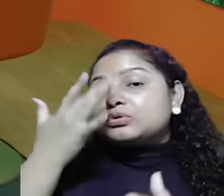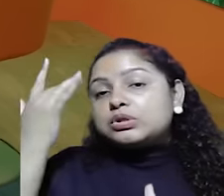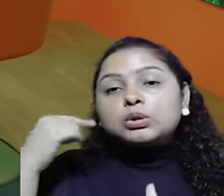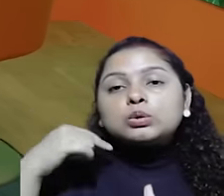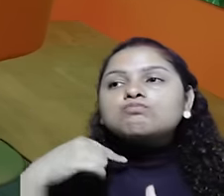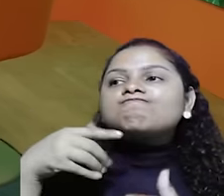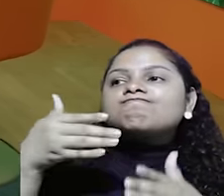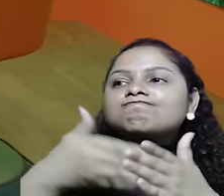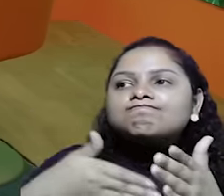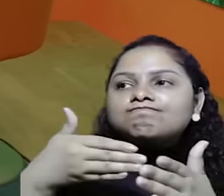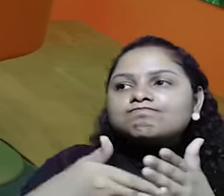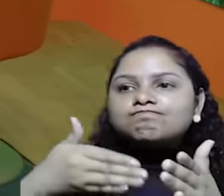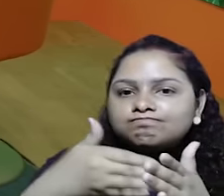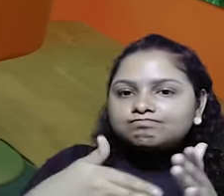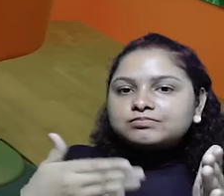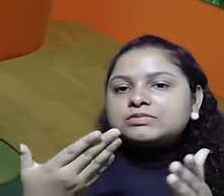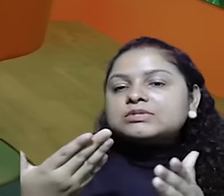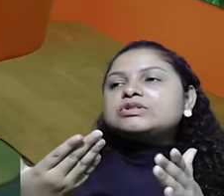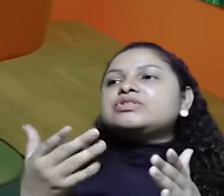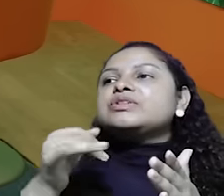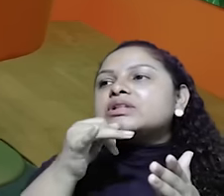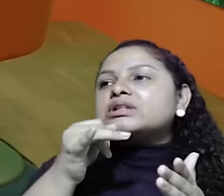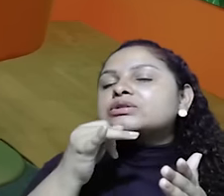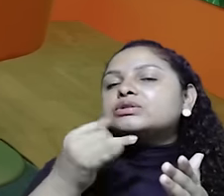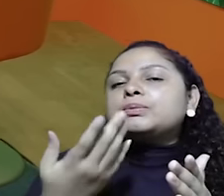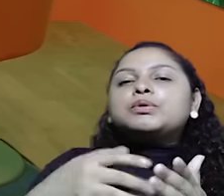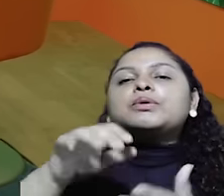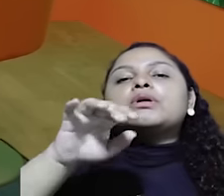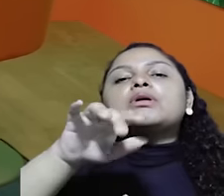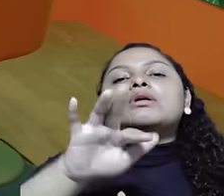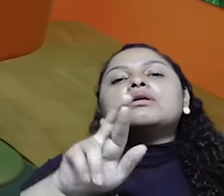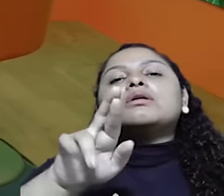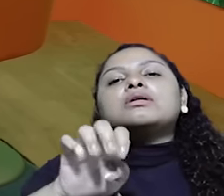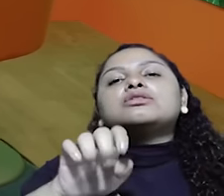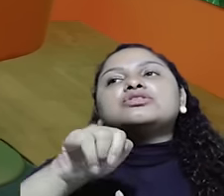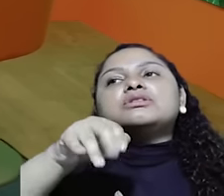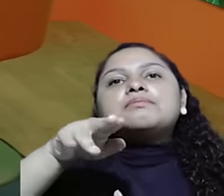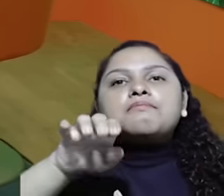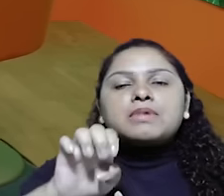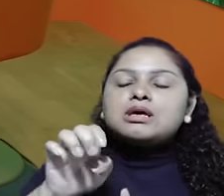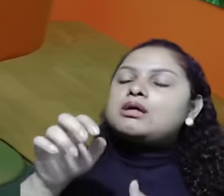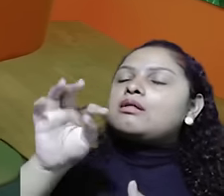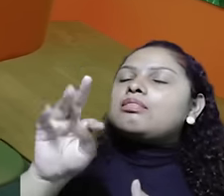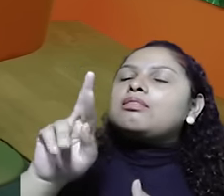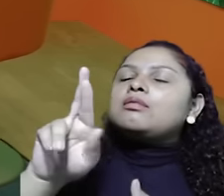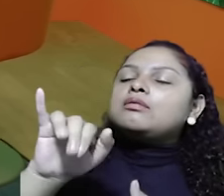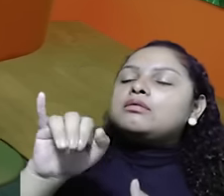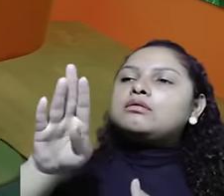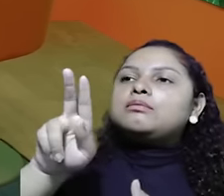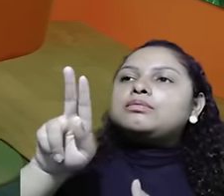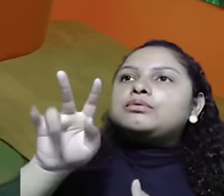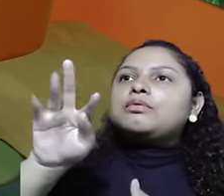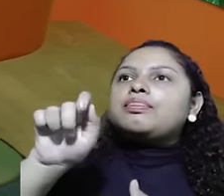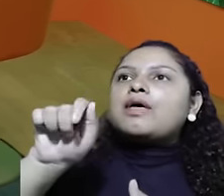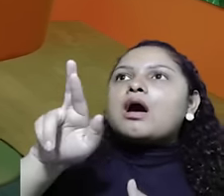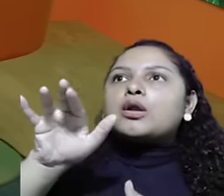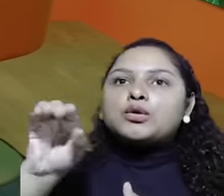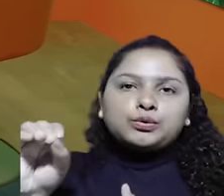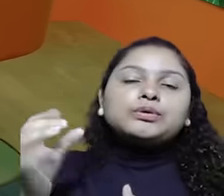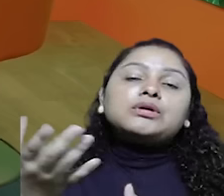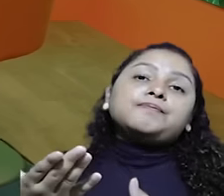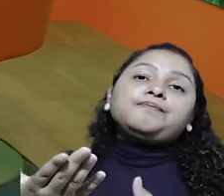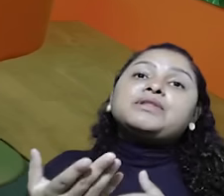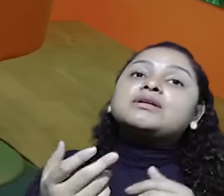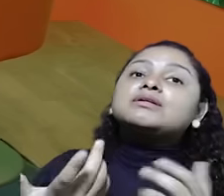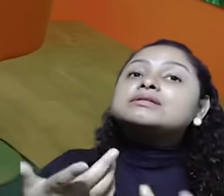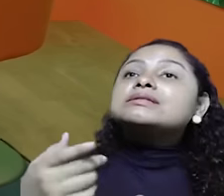tá tô falando ali do regime tributário né poxa será que a gente poderia criar uma opção pro produtor rural afinal de contas a gente tem muitos